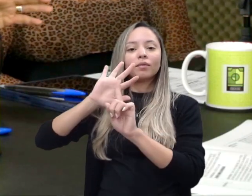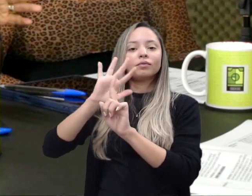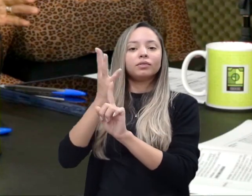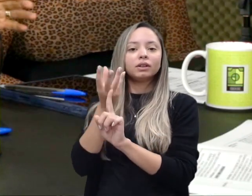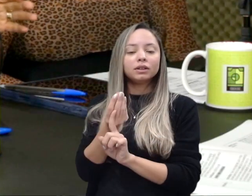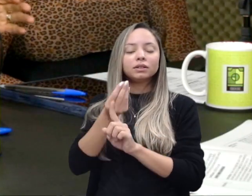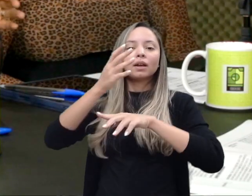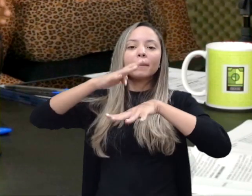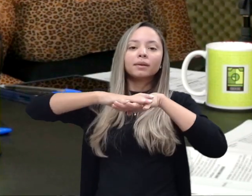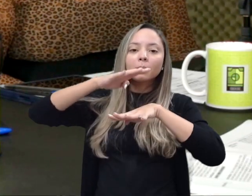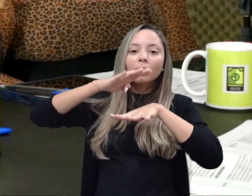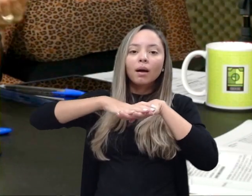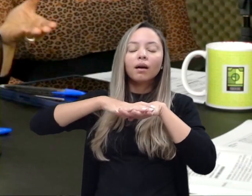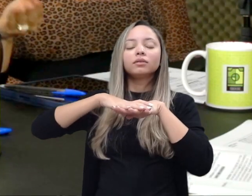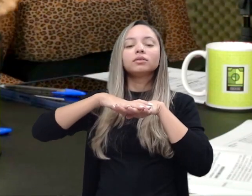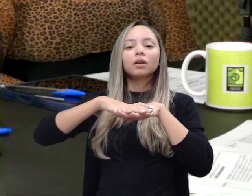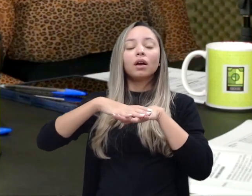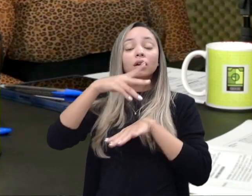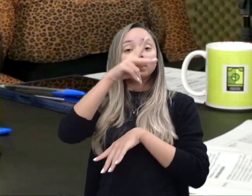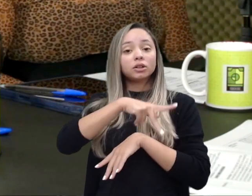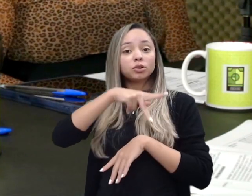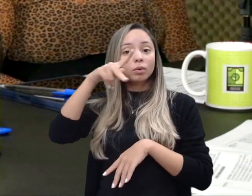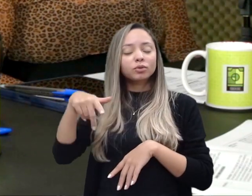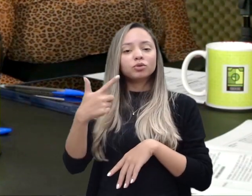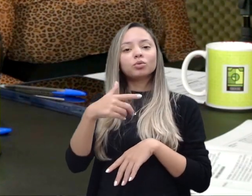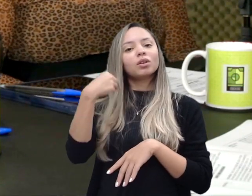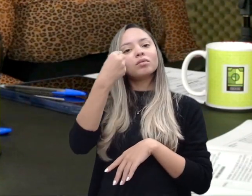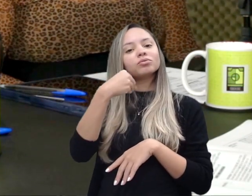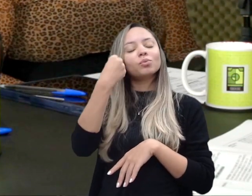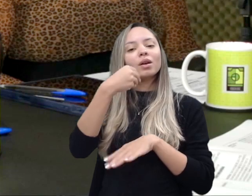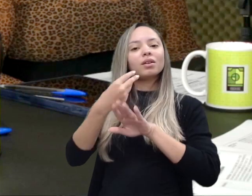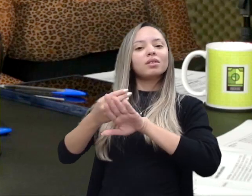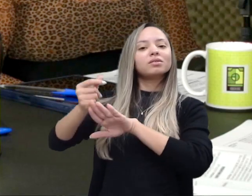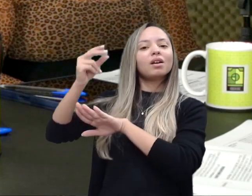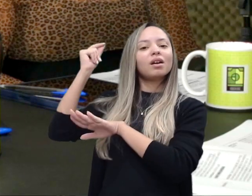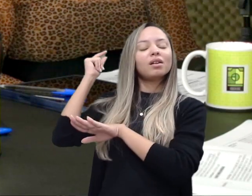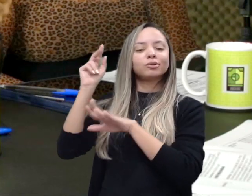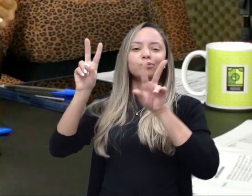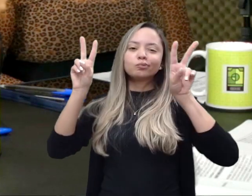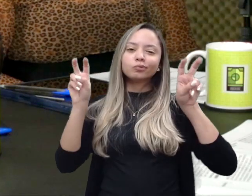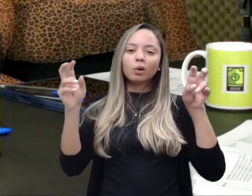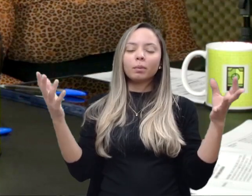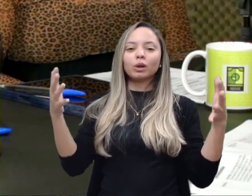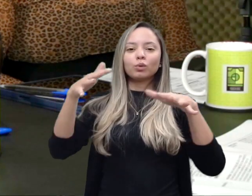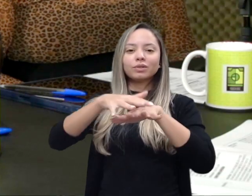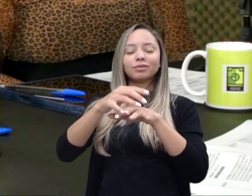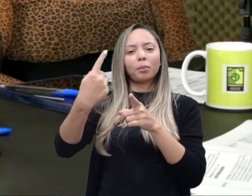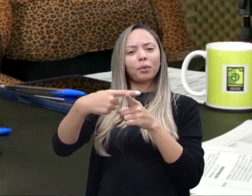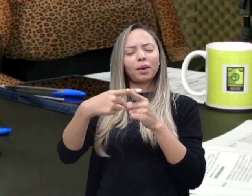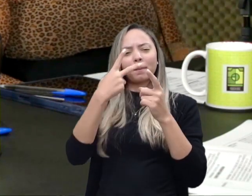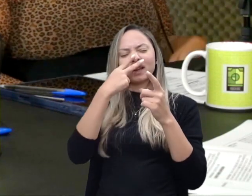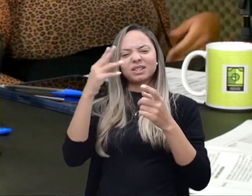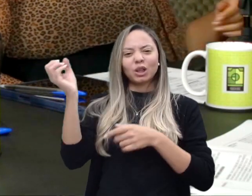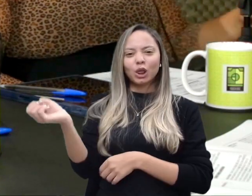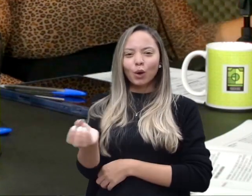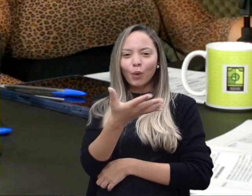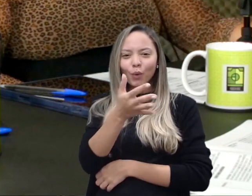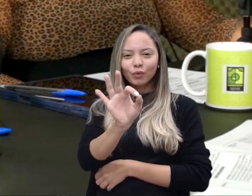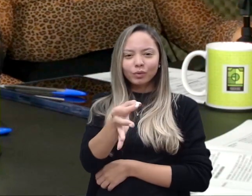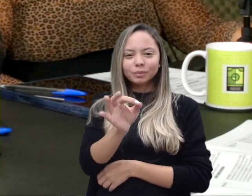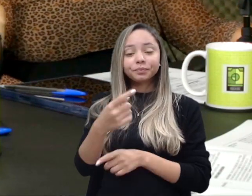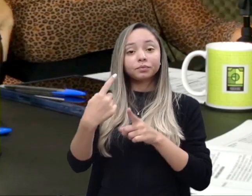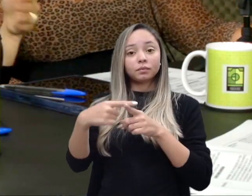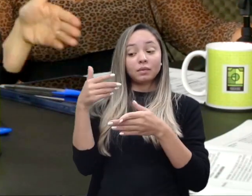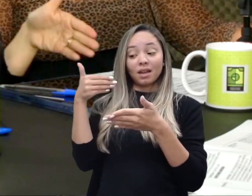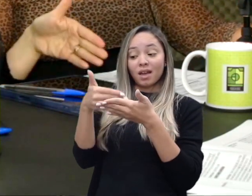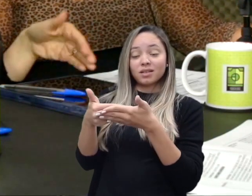matemática, e esses professores não tiveram uma vivência de educação inclusiva antes, porque ainda é tudo muito novo, até bem